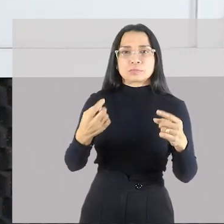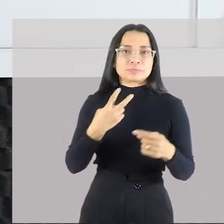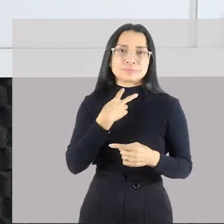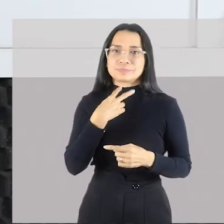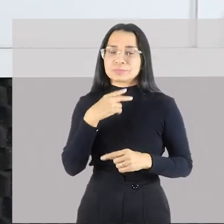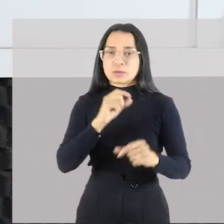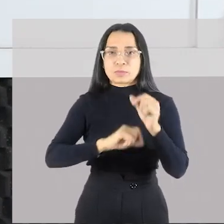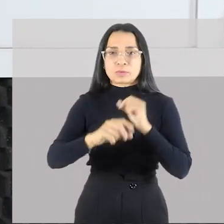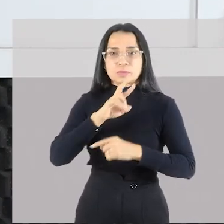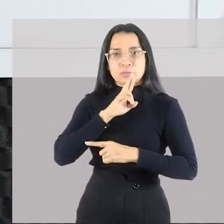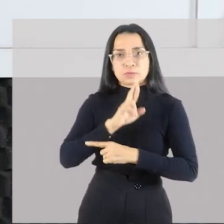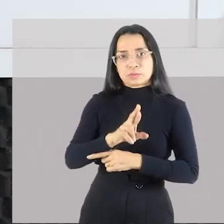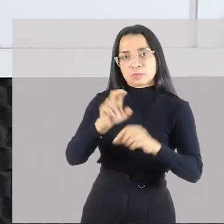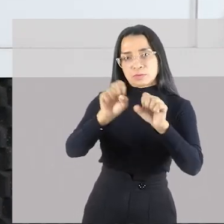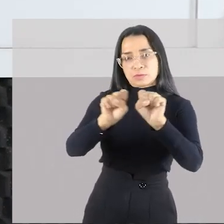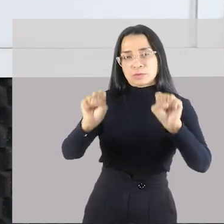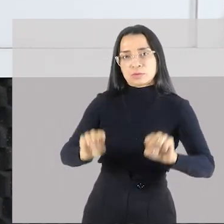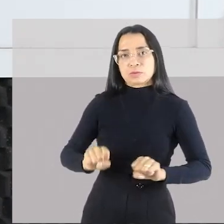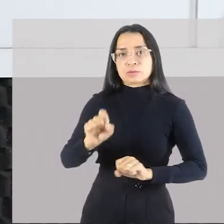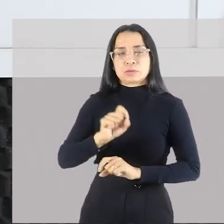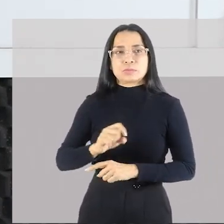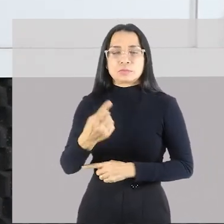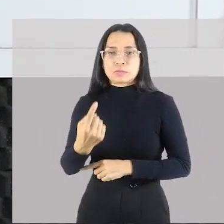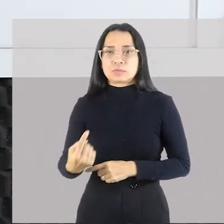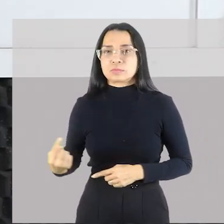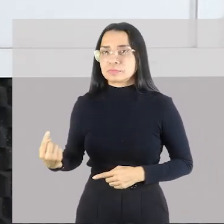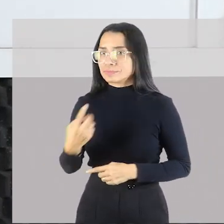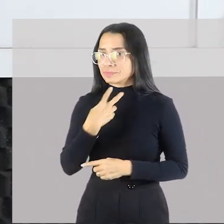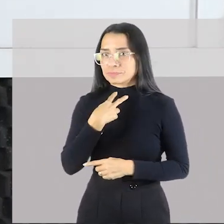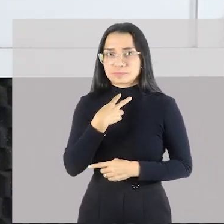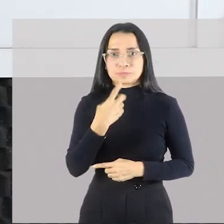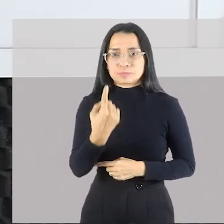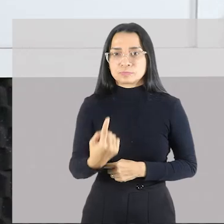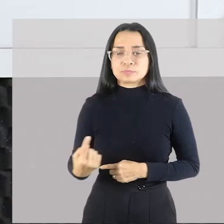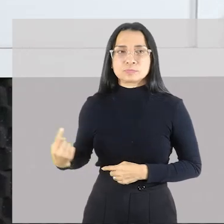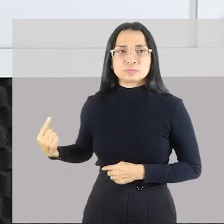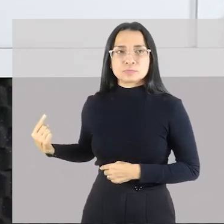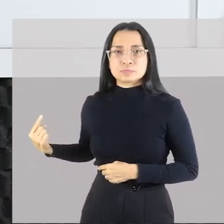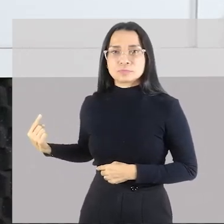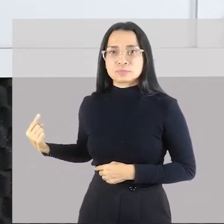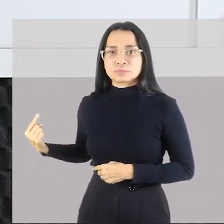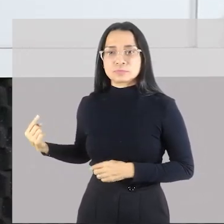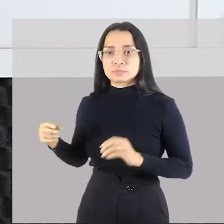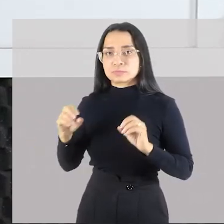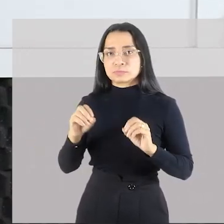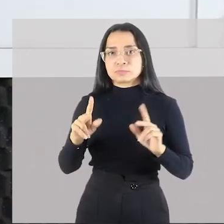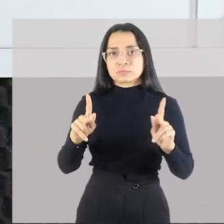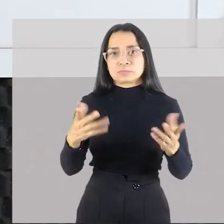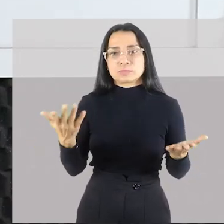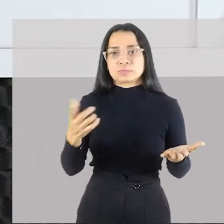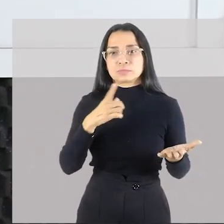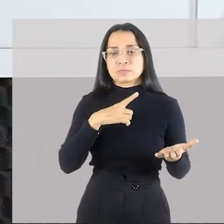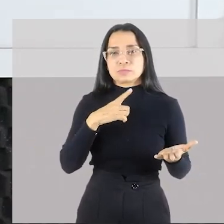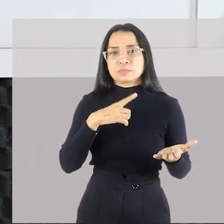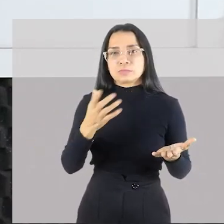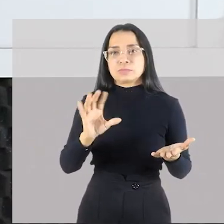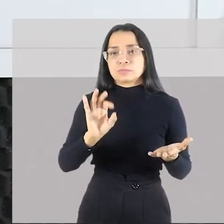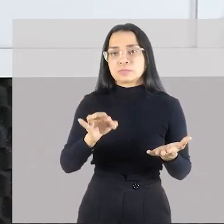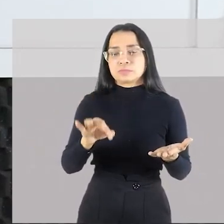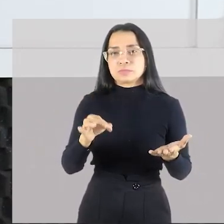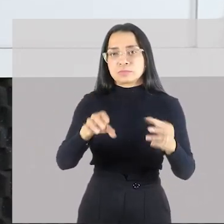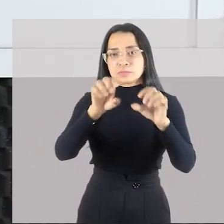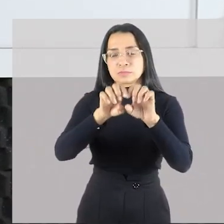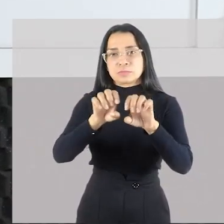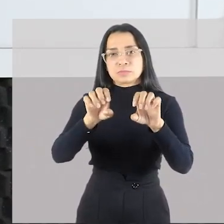pode ser solução desse sistema. Esse aqui não pode. Entenderam? Que embora tenha dado certo na equação